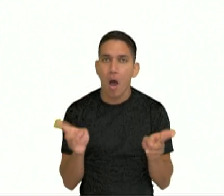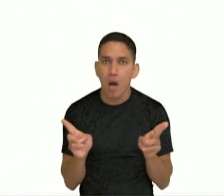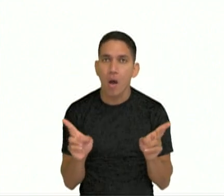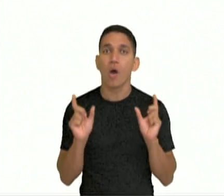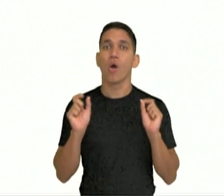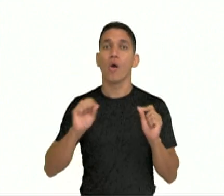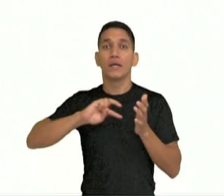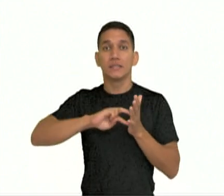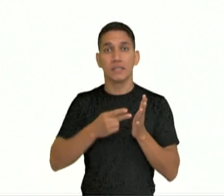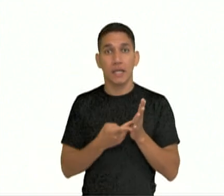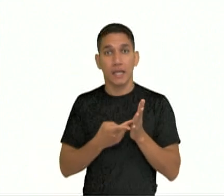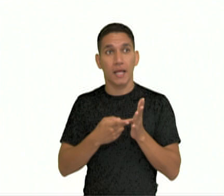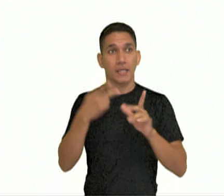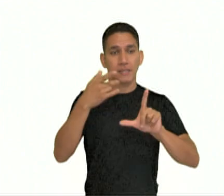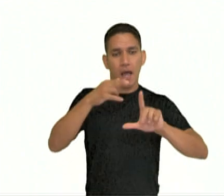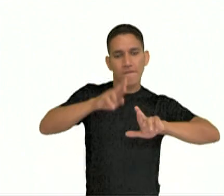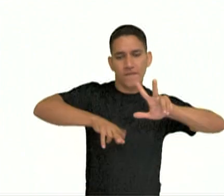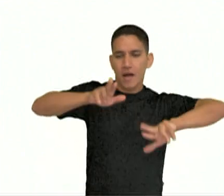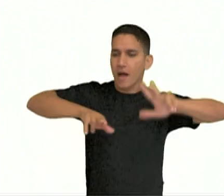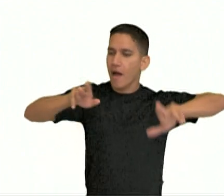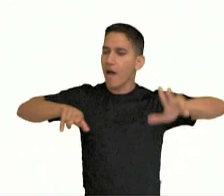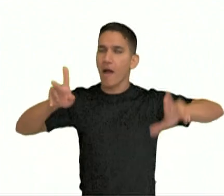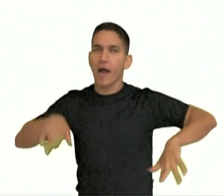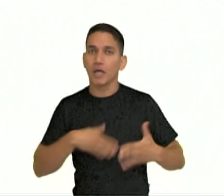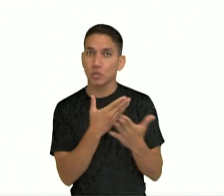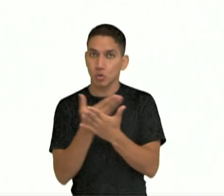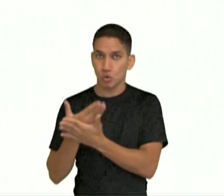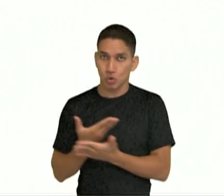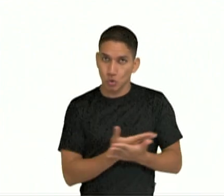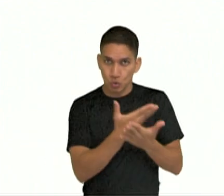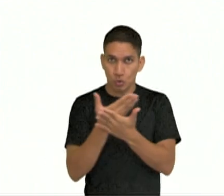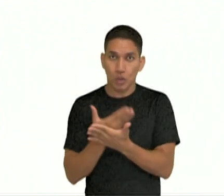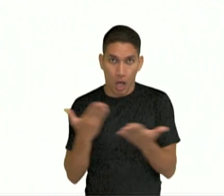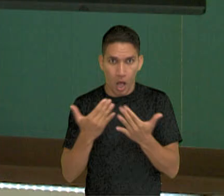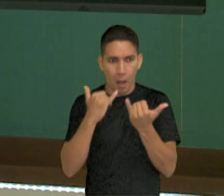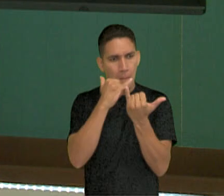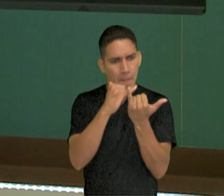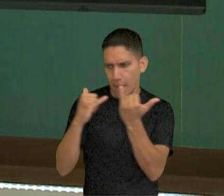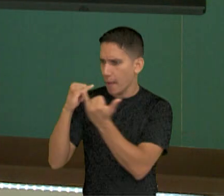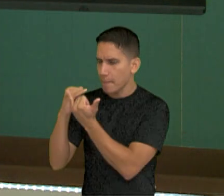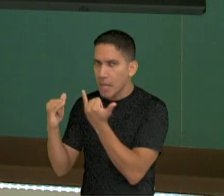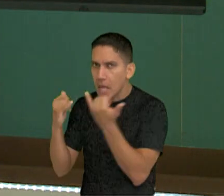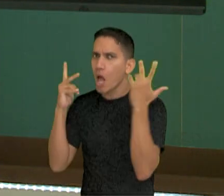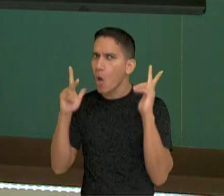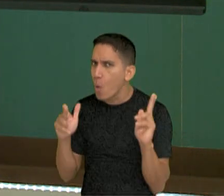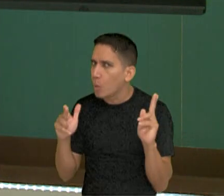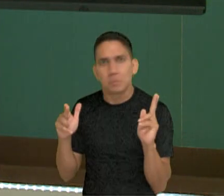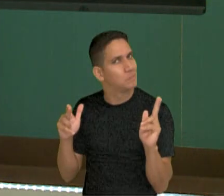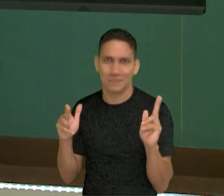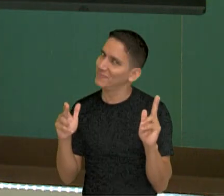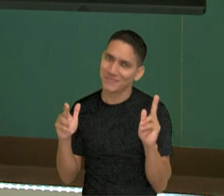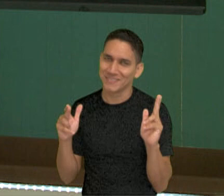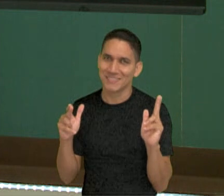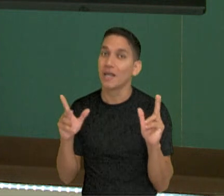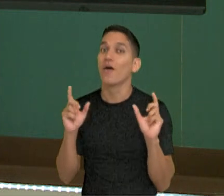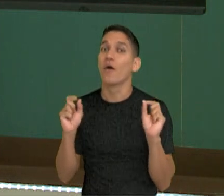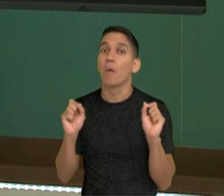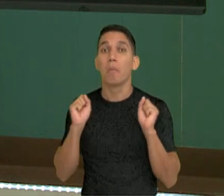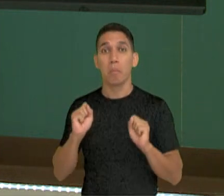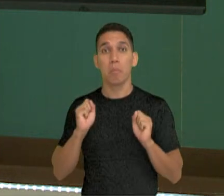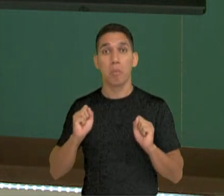que a série das variáveis estudadas nessa média são iguais? Não, porque eu posso